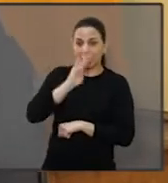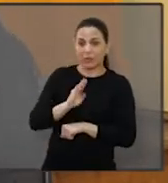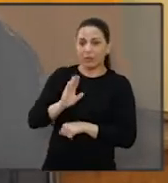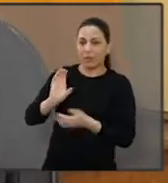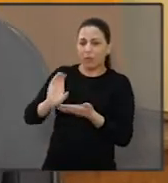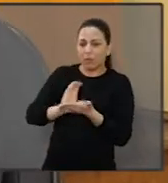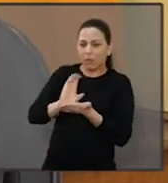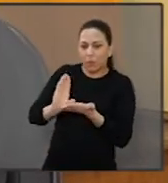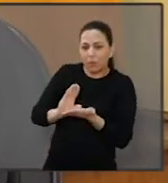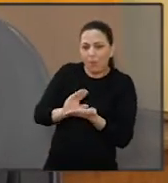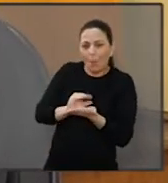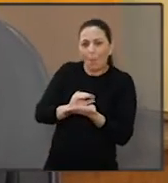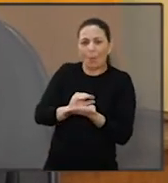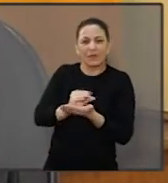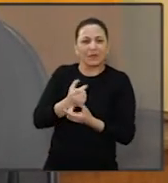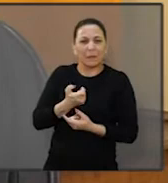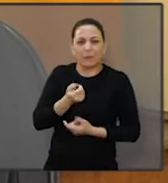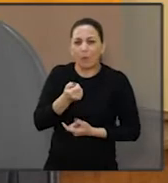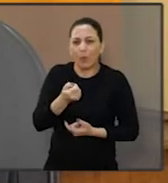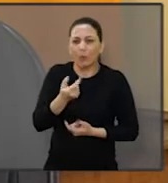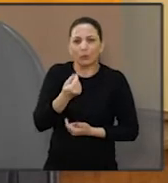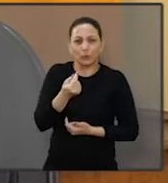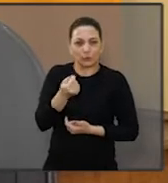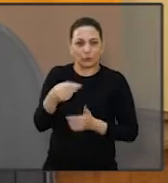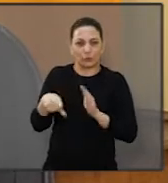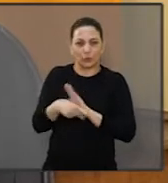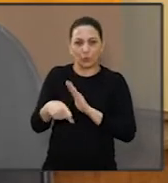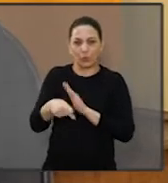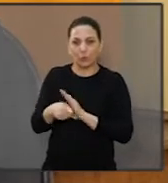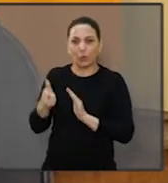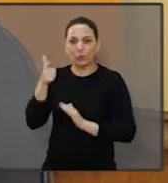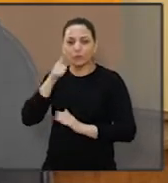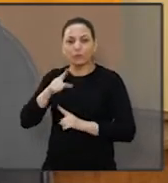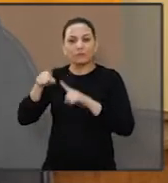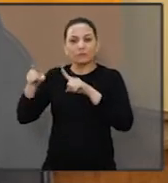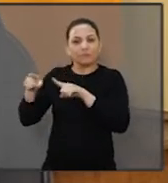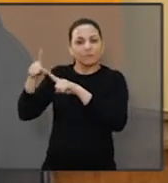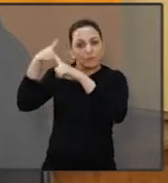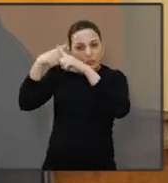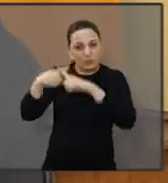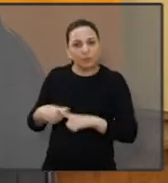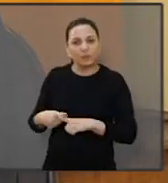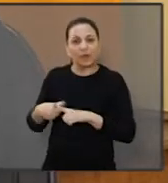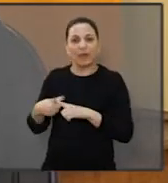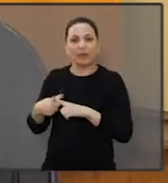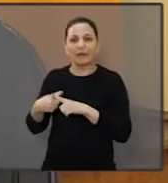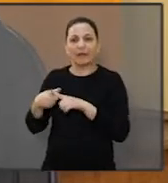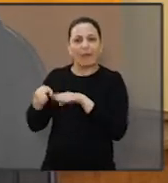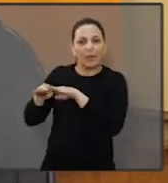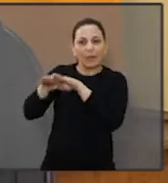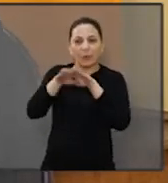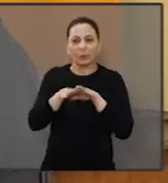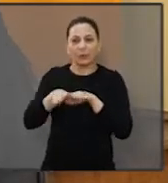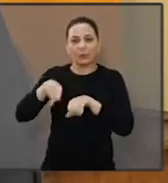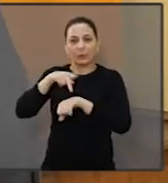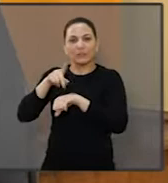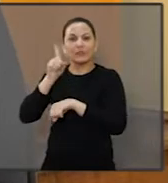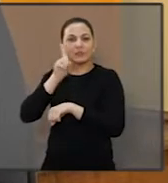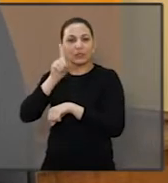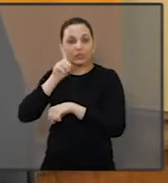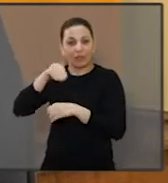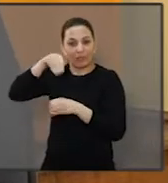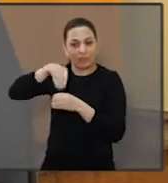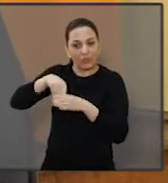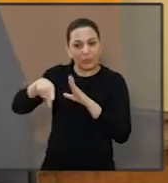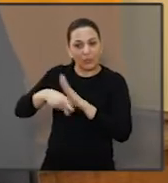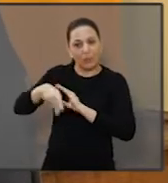menor, né? A gente conseguiu chegar na final, conseguiu jogar a final de igual para igual com os Estados Unidos dentro